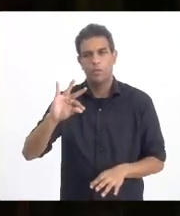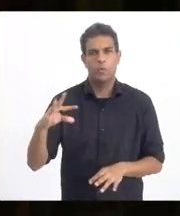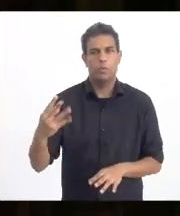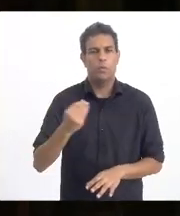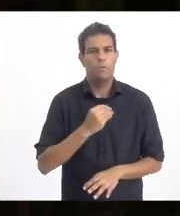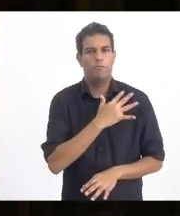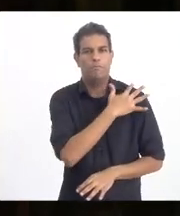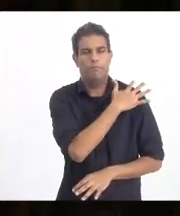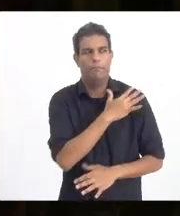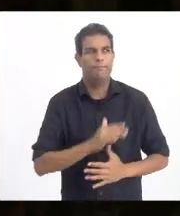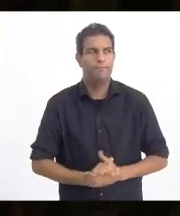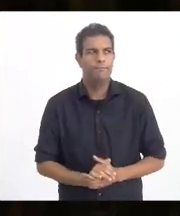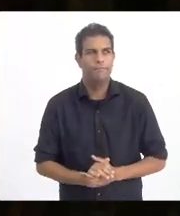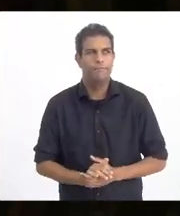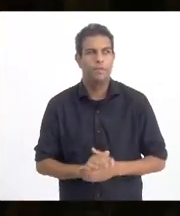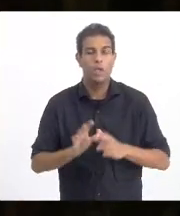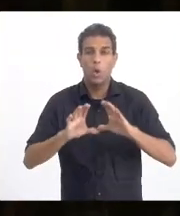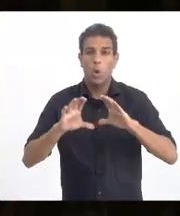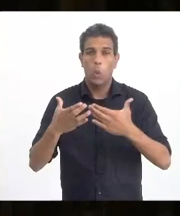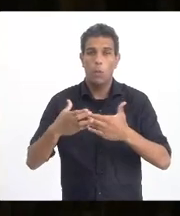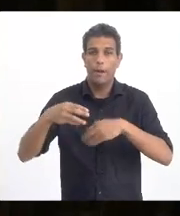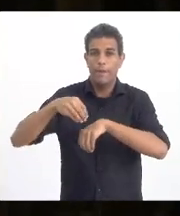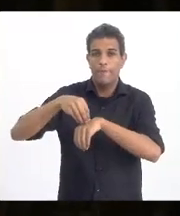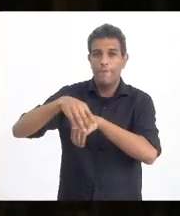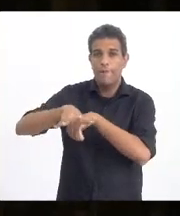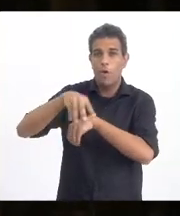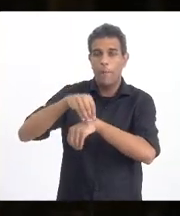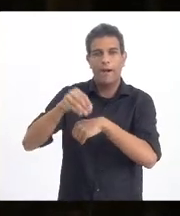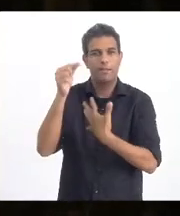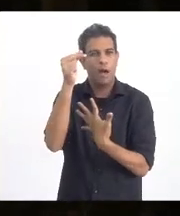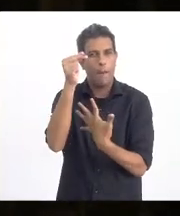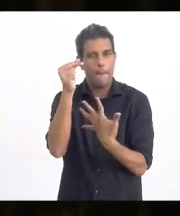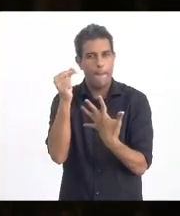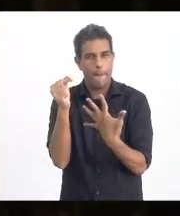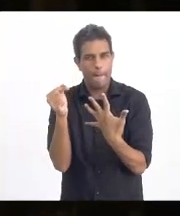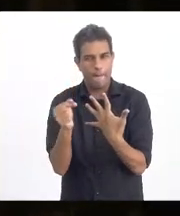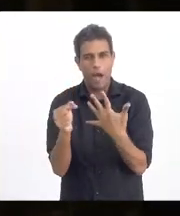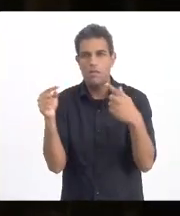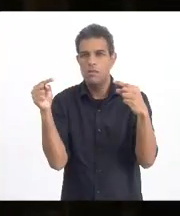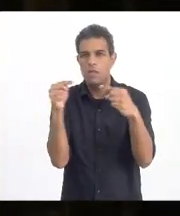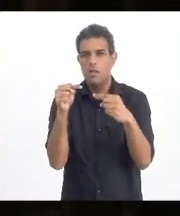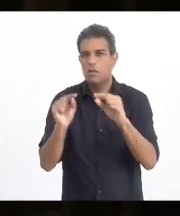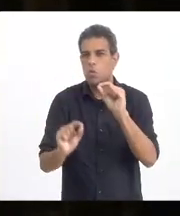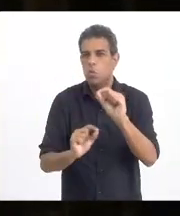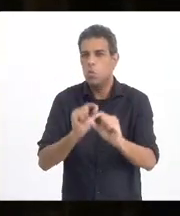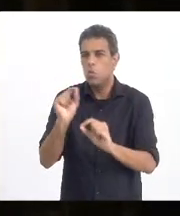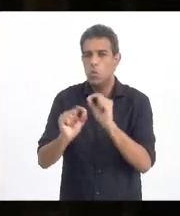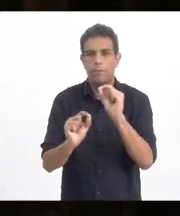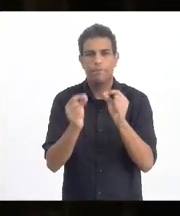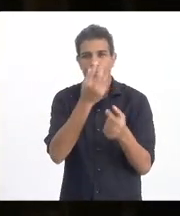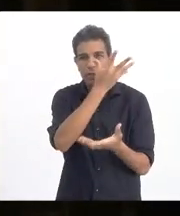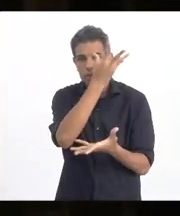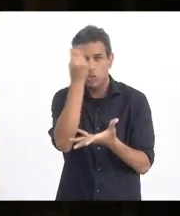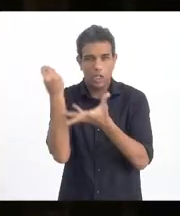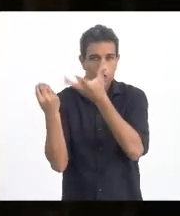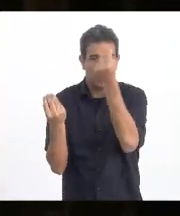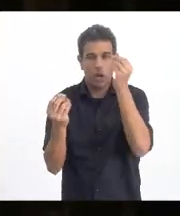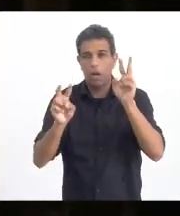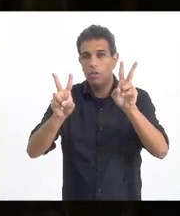A comissão, de forma alguma, tentou se esquivar desse